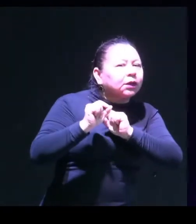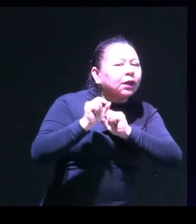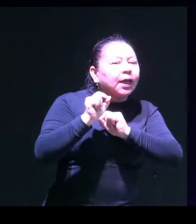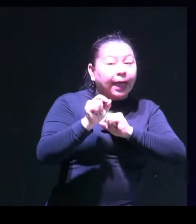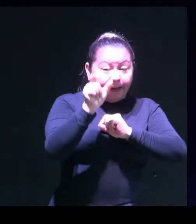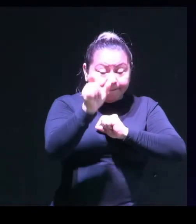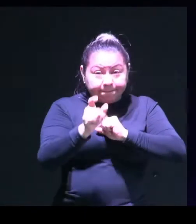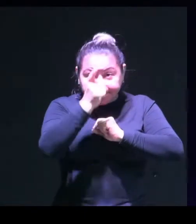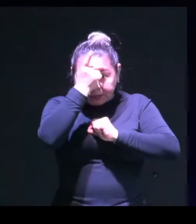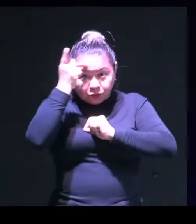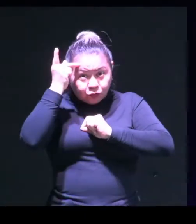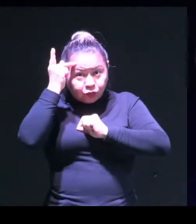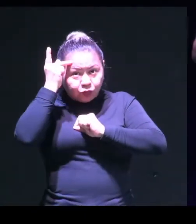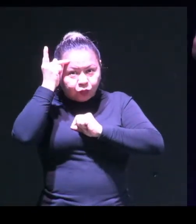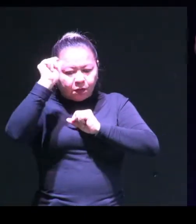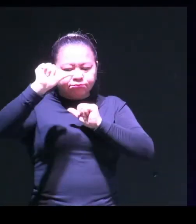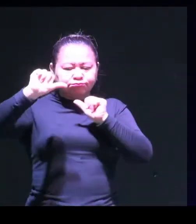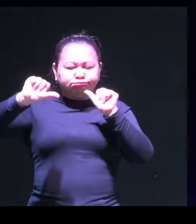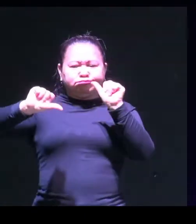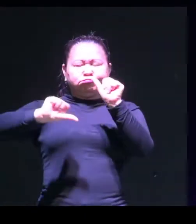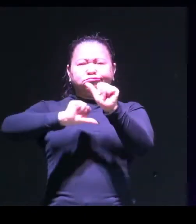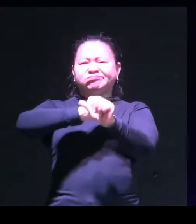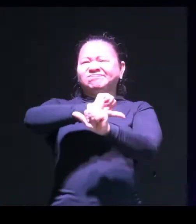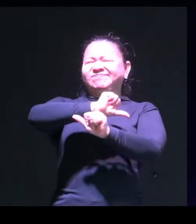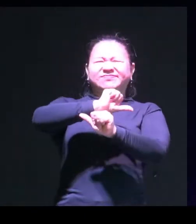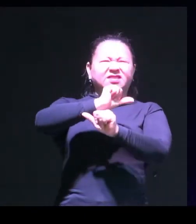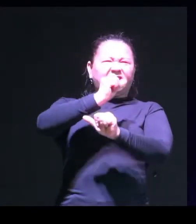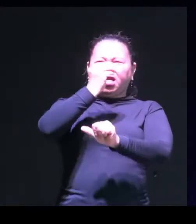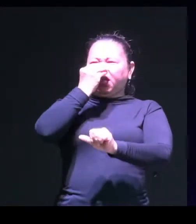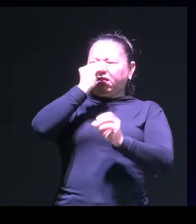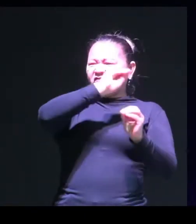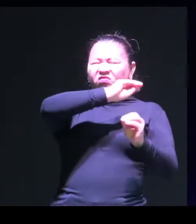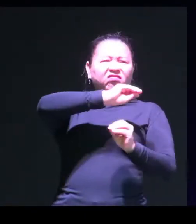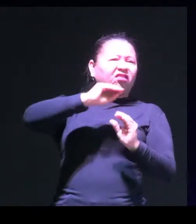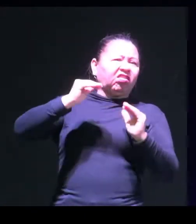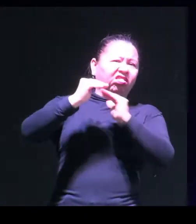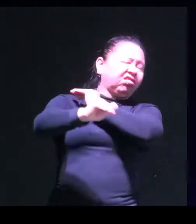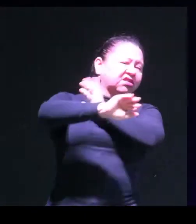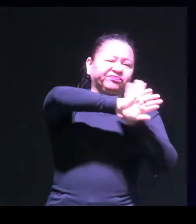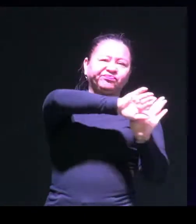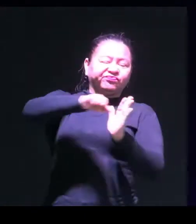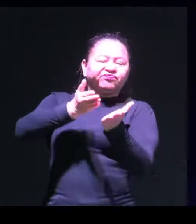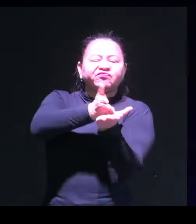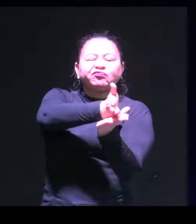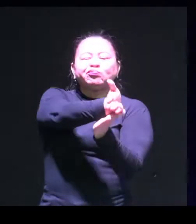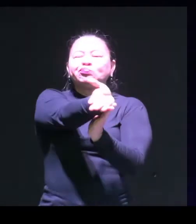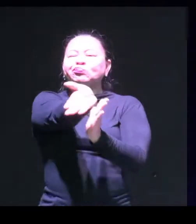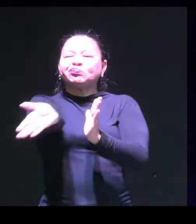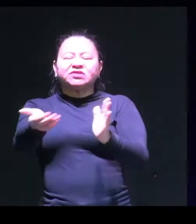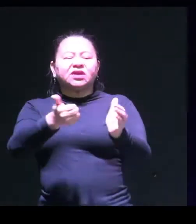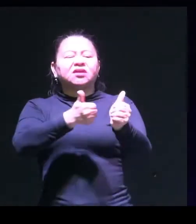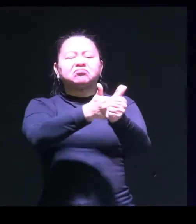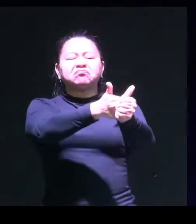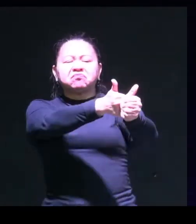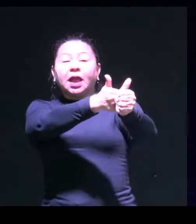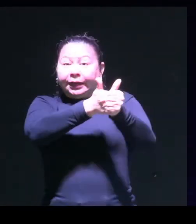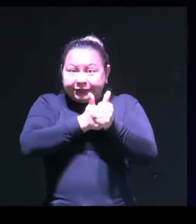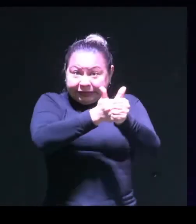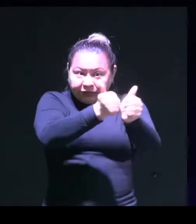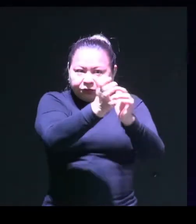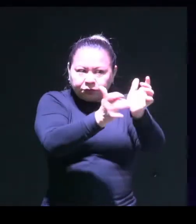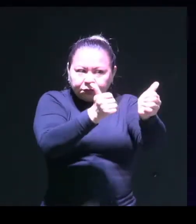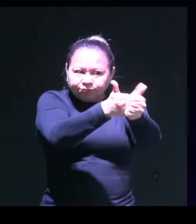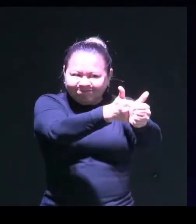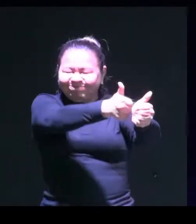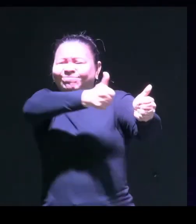é alguém que mudou a sua crença, que começou a desviar do evangelho, que começou a